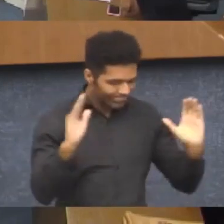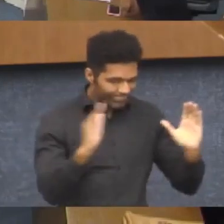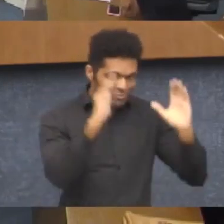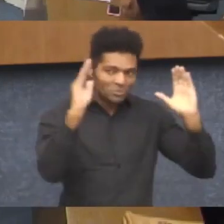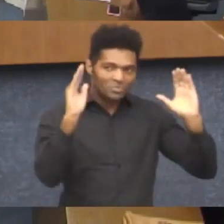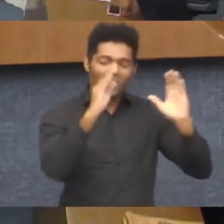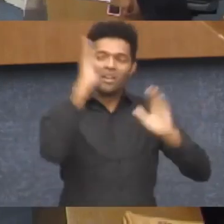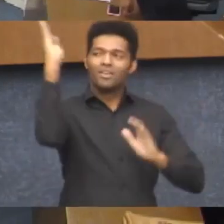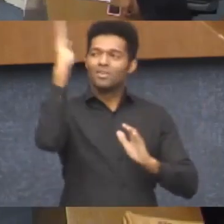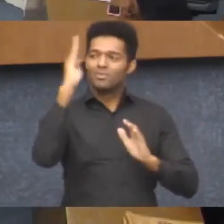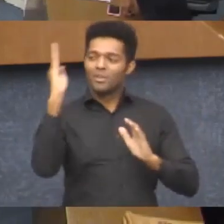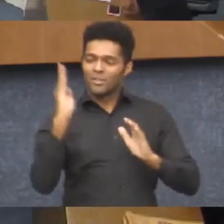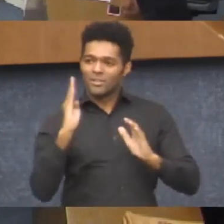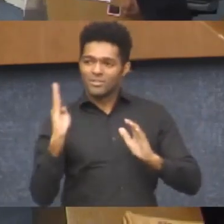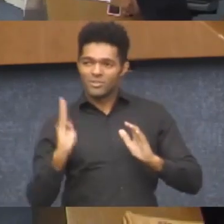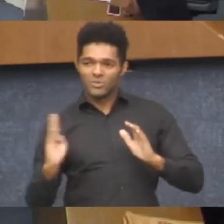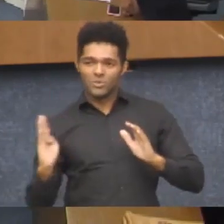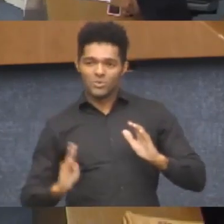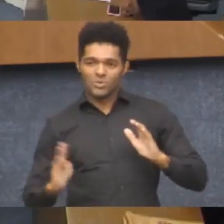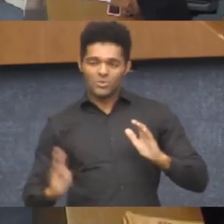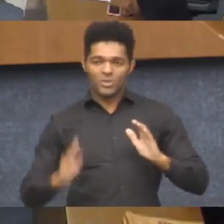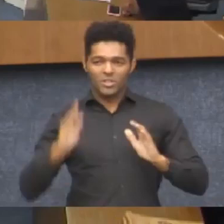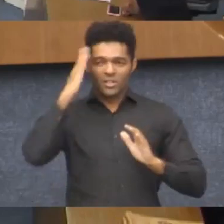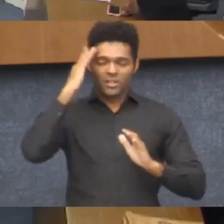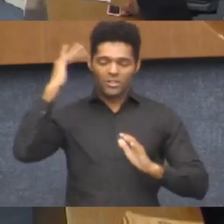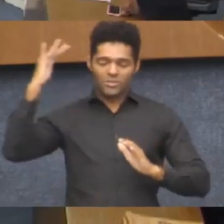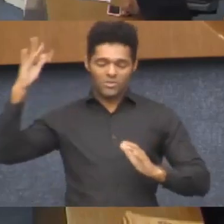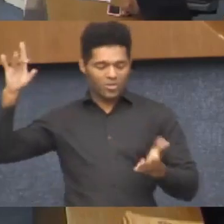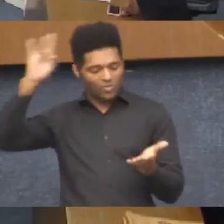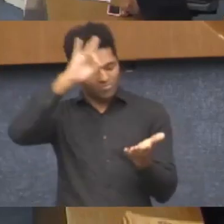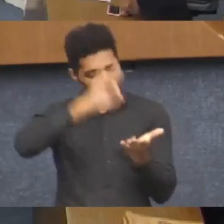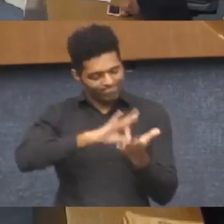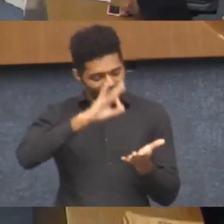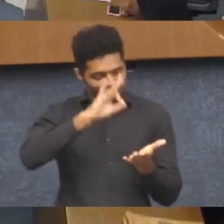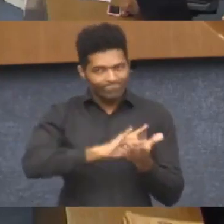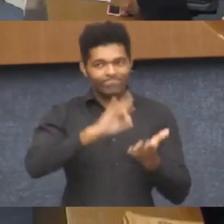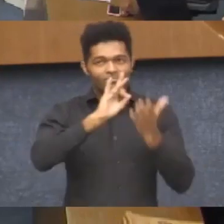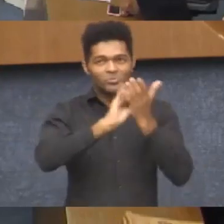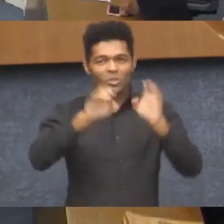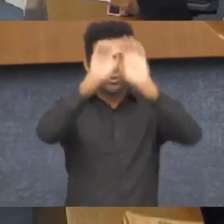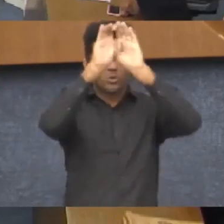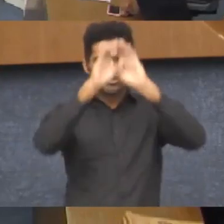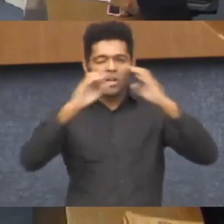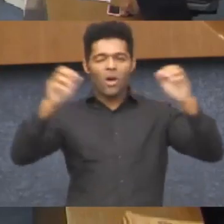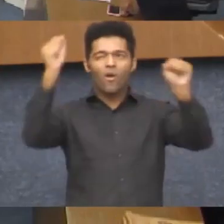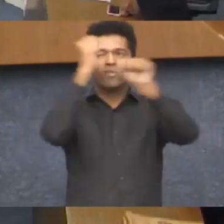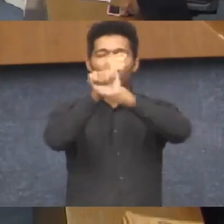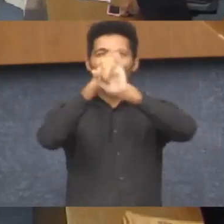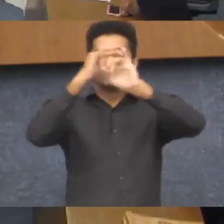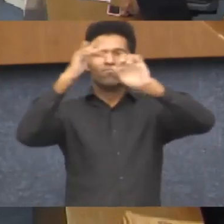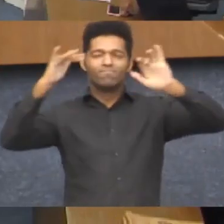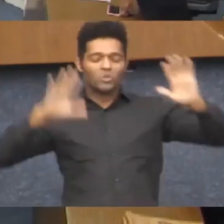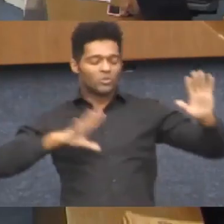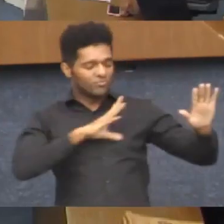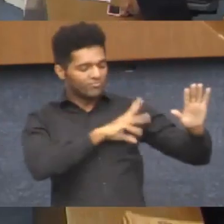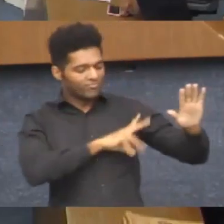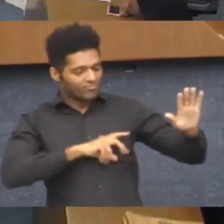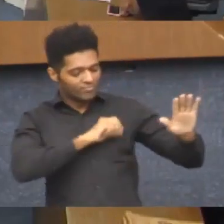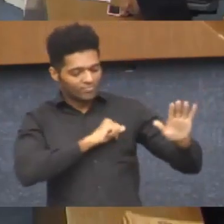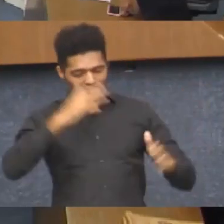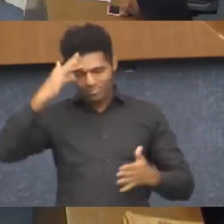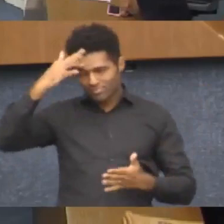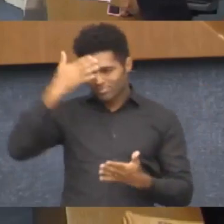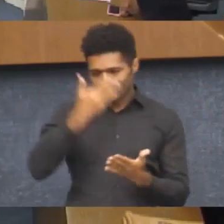salve, salve, Brasil, de um sonho intenso, raio vívido, de amor e